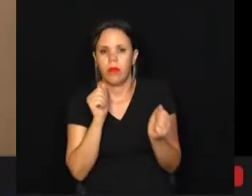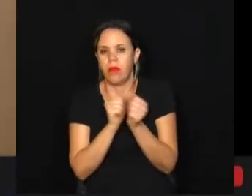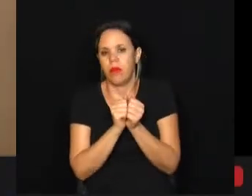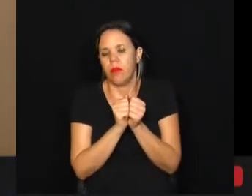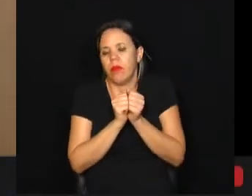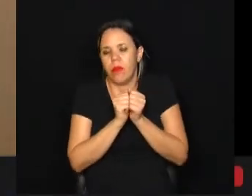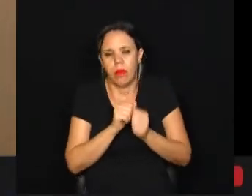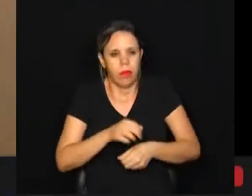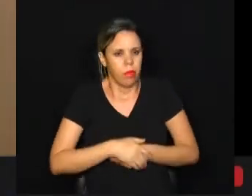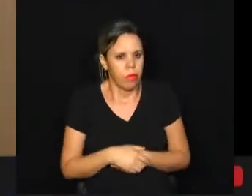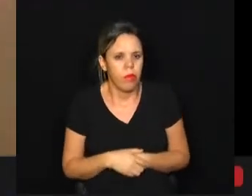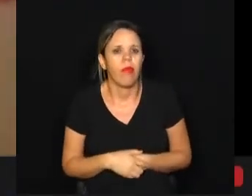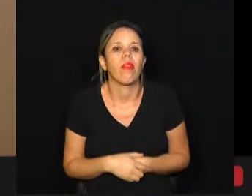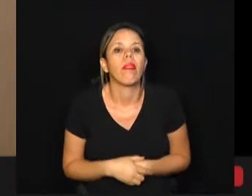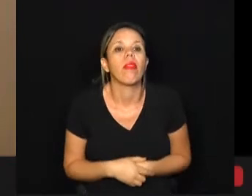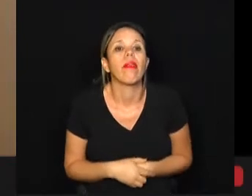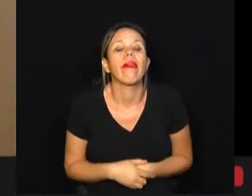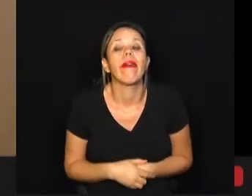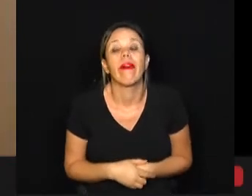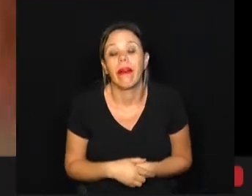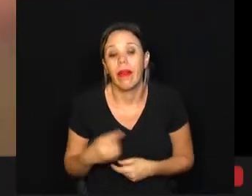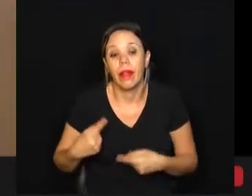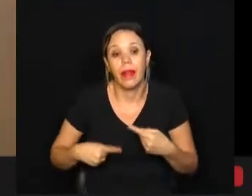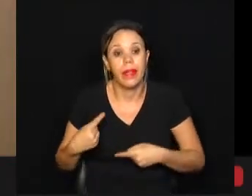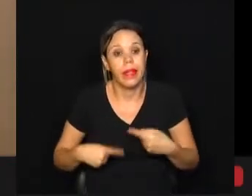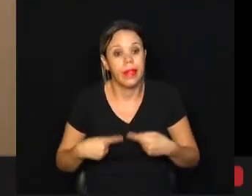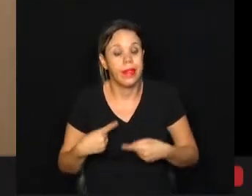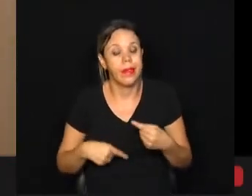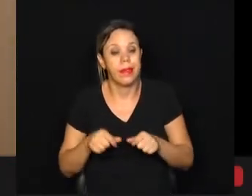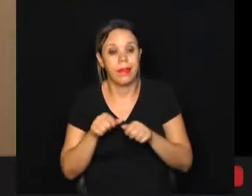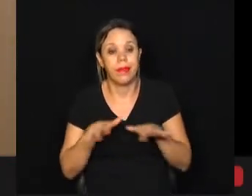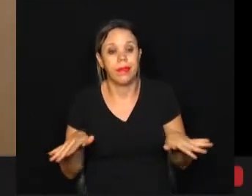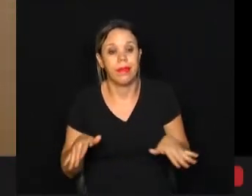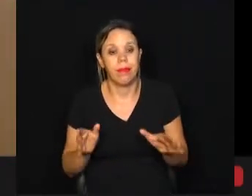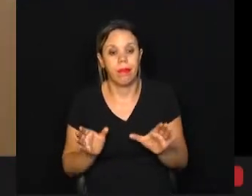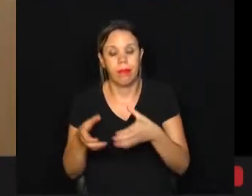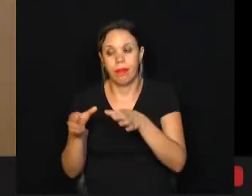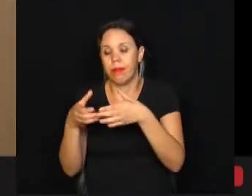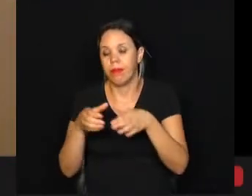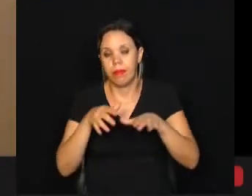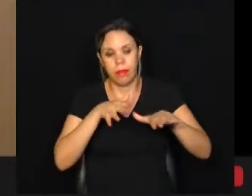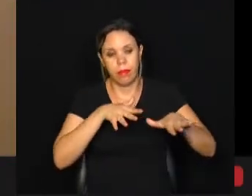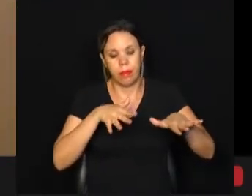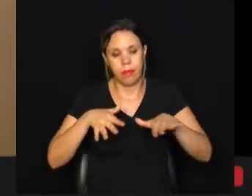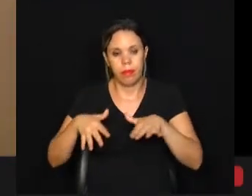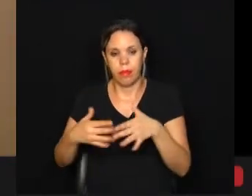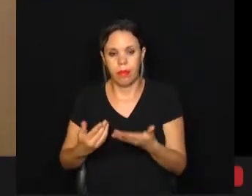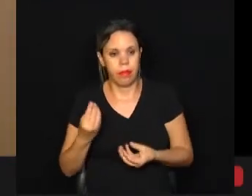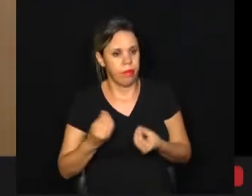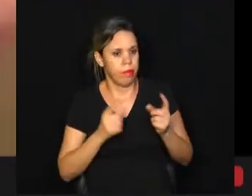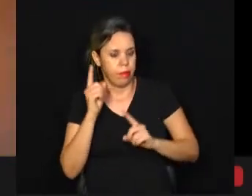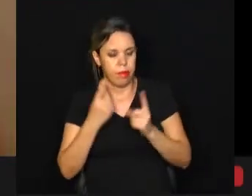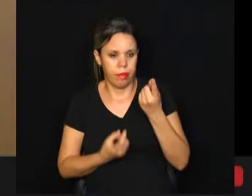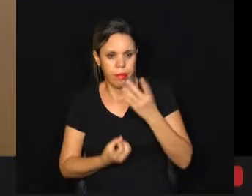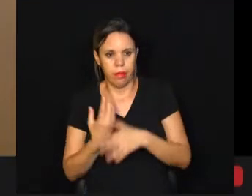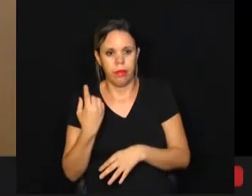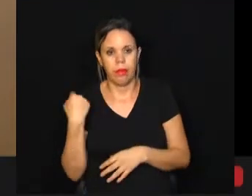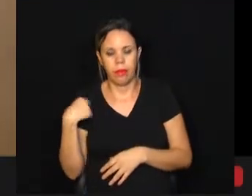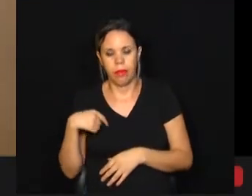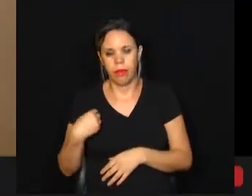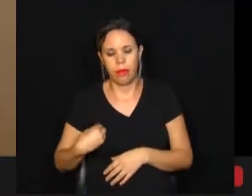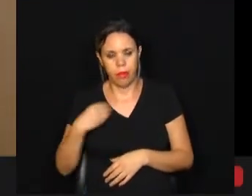batalhão, para a discussão da distribuição dos blocos e o modo como o Carnaval se dava. Então, a